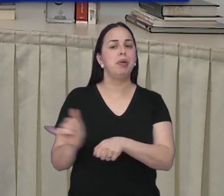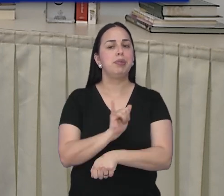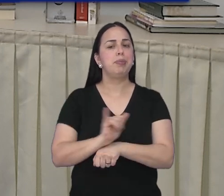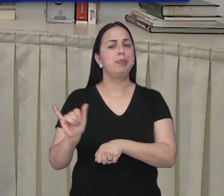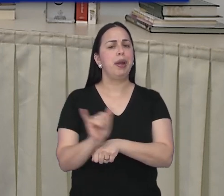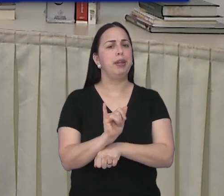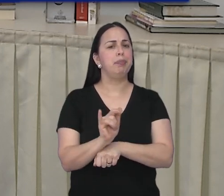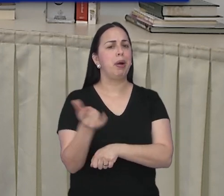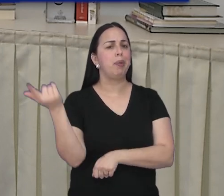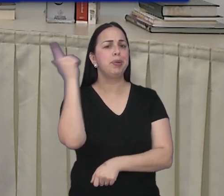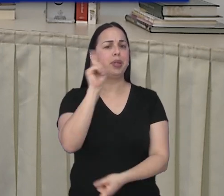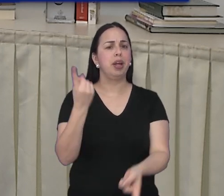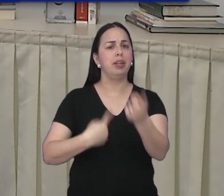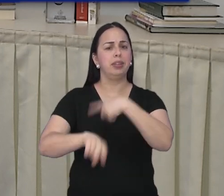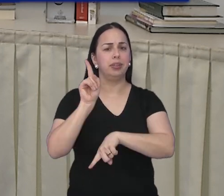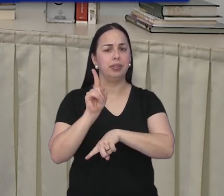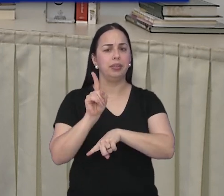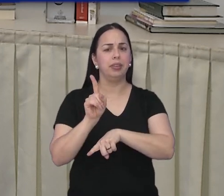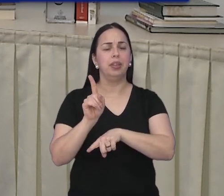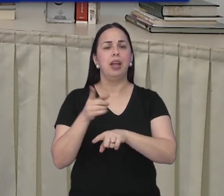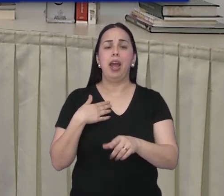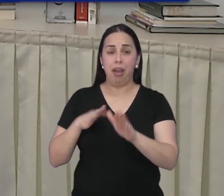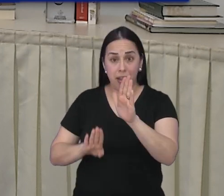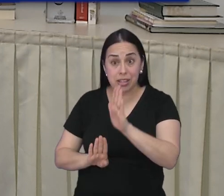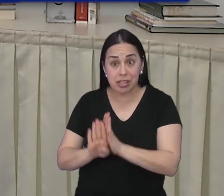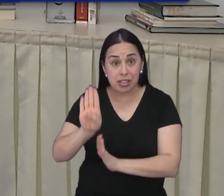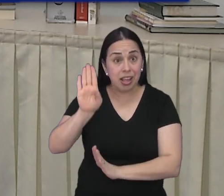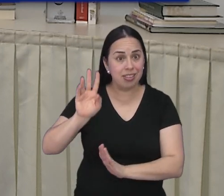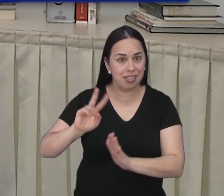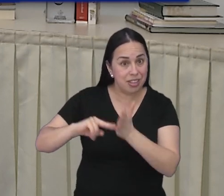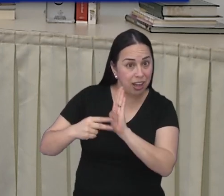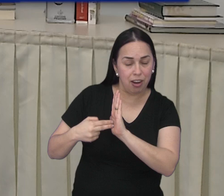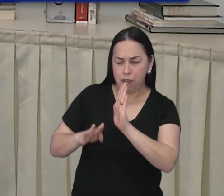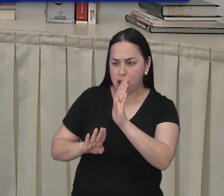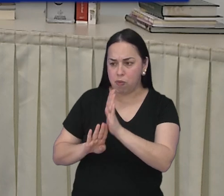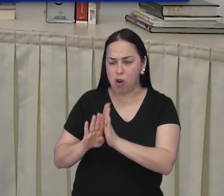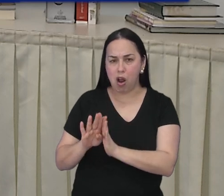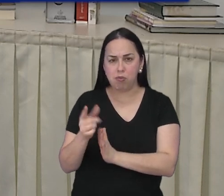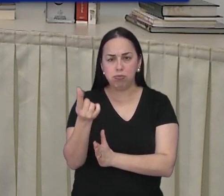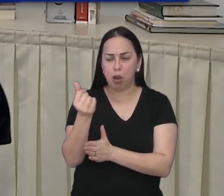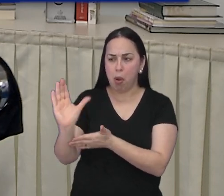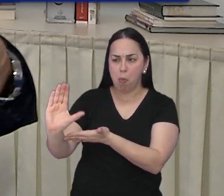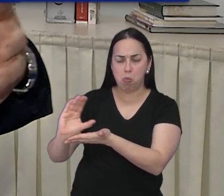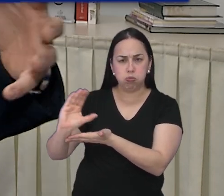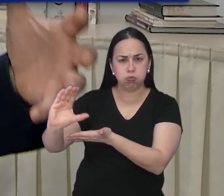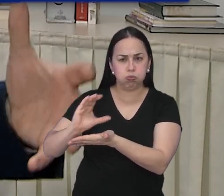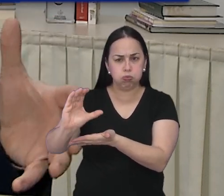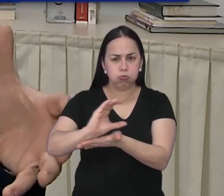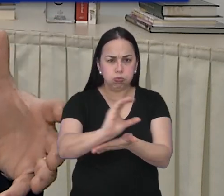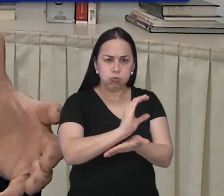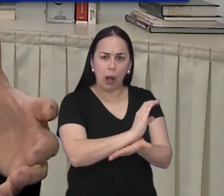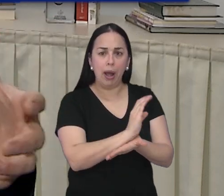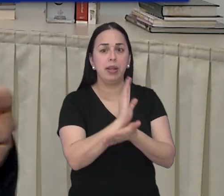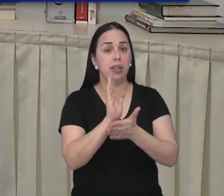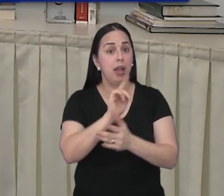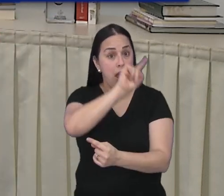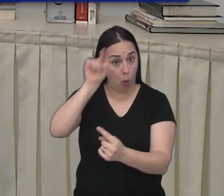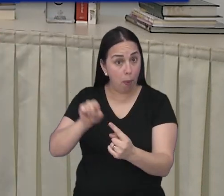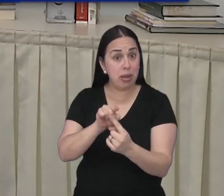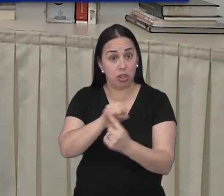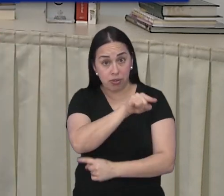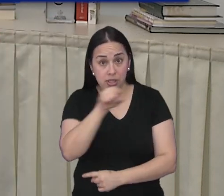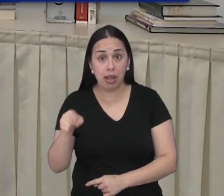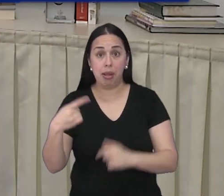seu negócio. Escalar o negócio significa fazer ele romper, crescer, ganhar mais dinheiro, obter maior fatia de mercado.